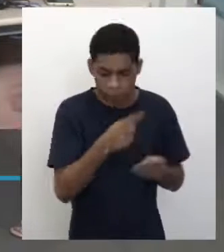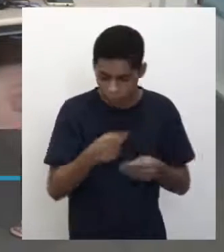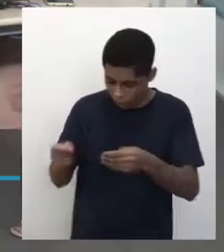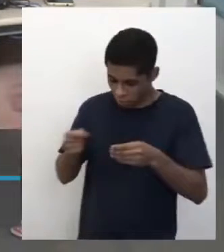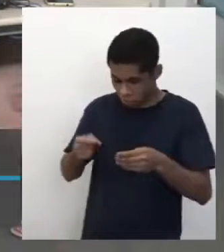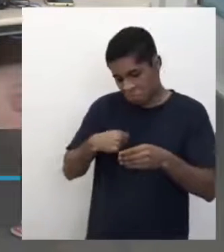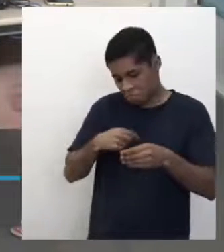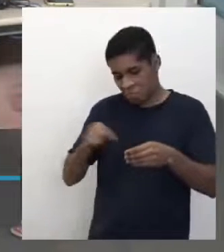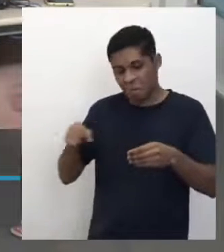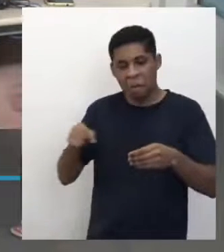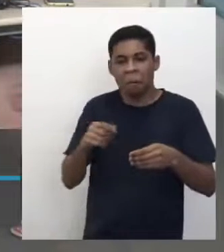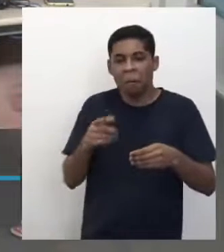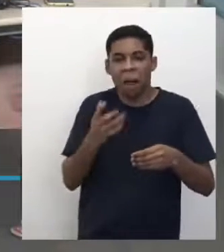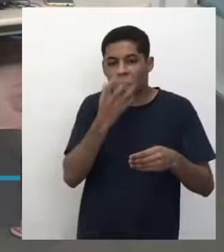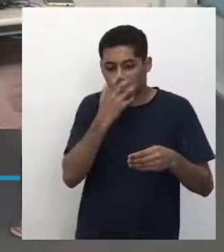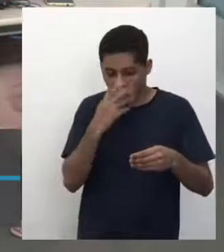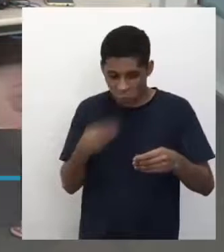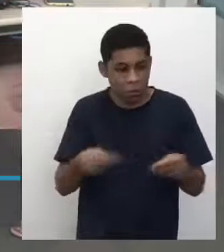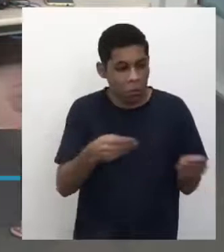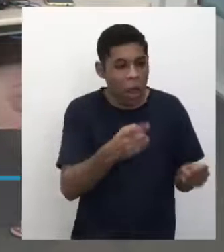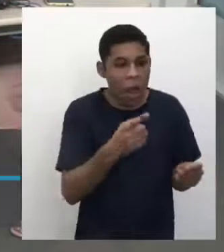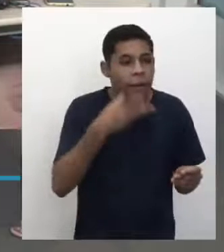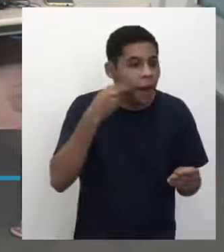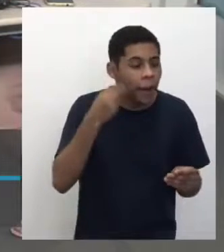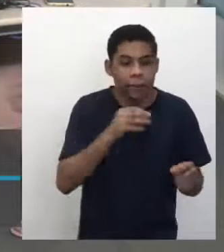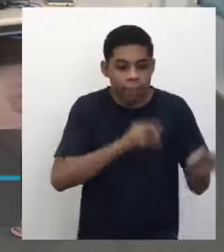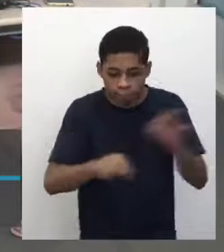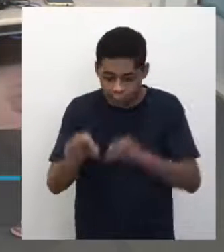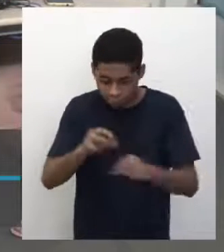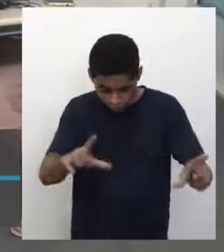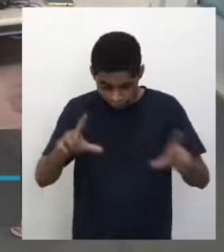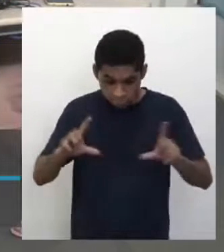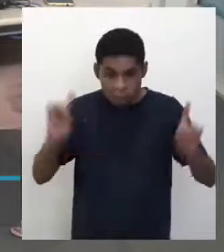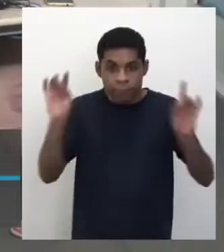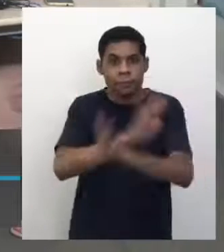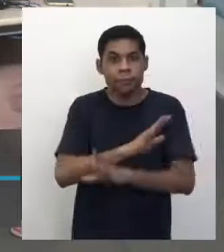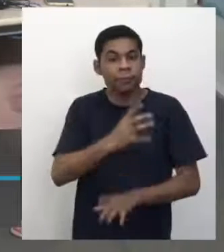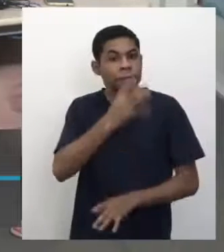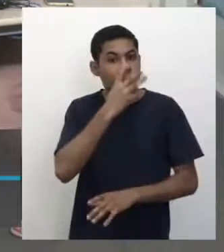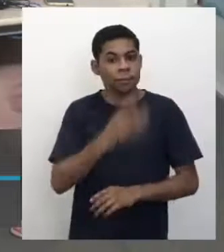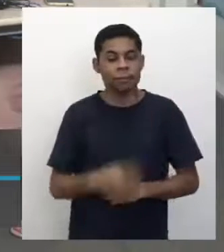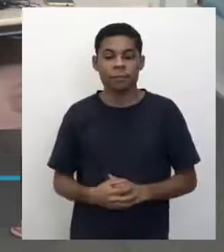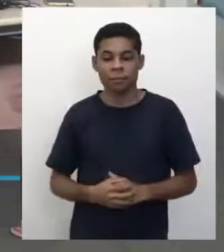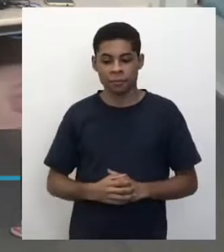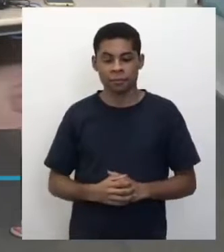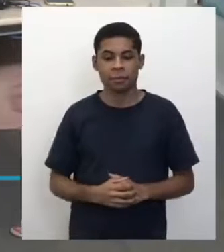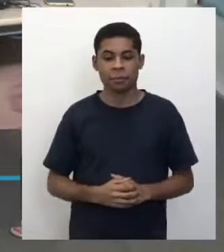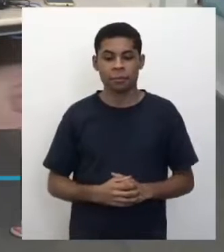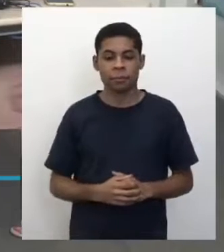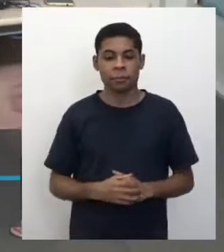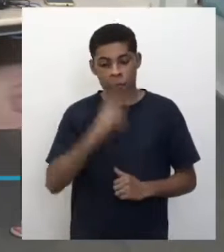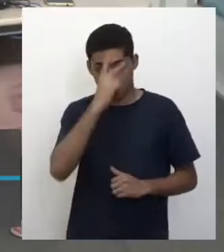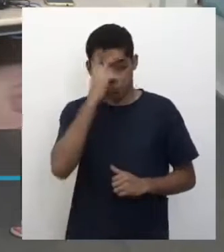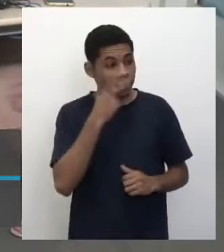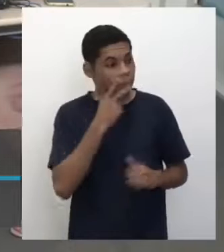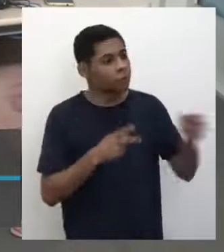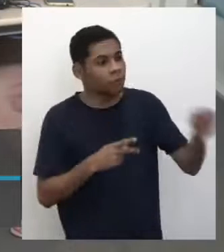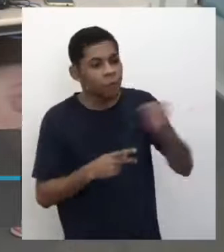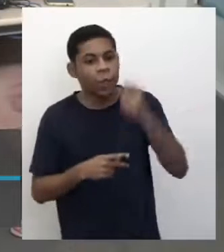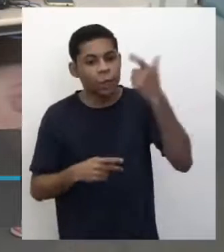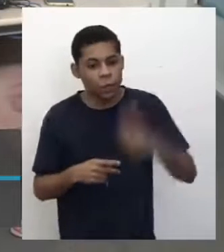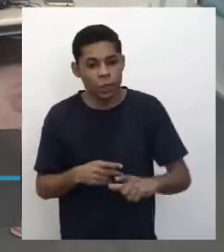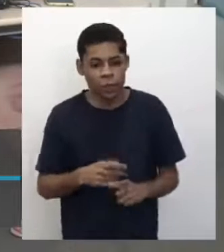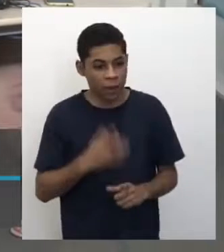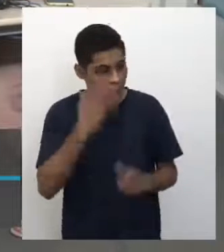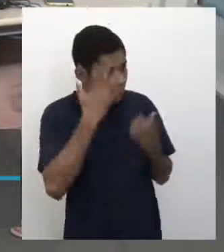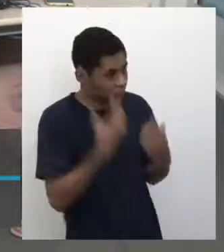ia colocando um desenho também, um processo criativo, colaborativo. Ó, o pessoal tá falando que é para mim trazer você mais vezes. Você vai querer